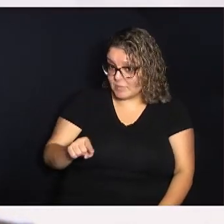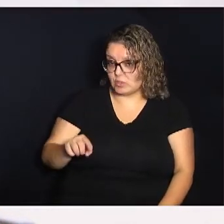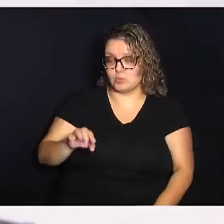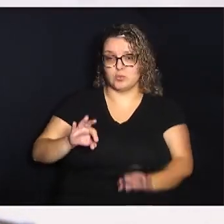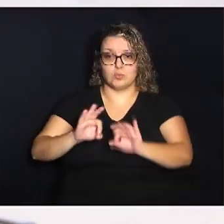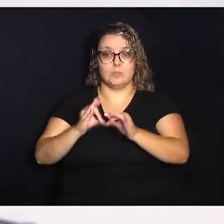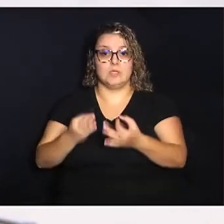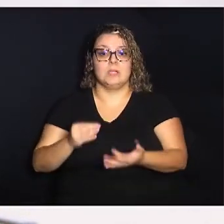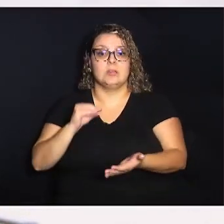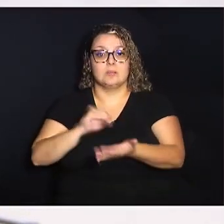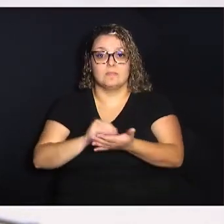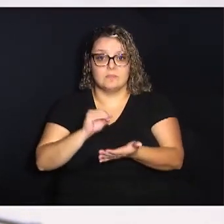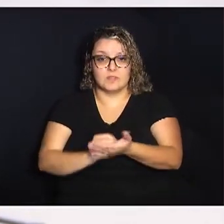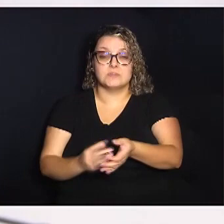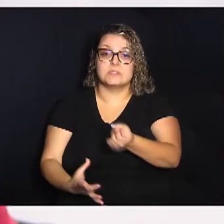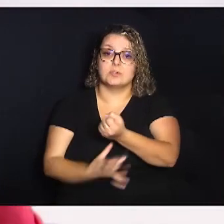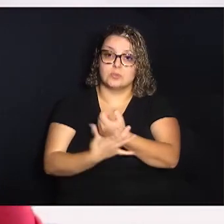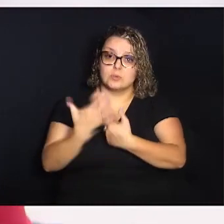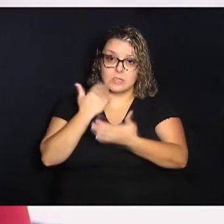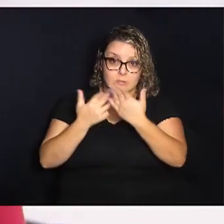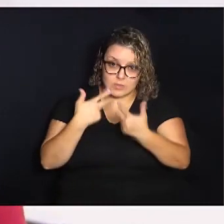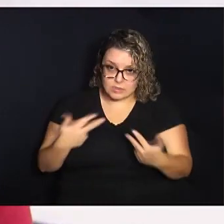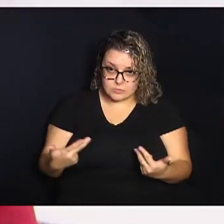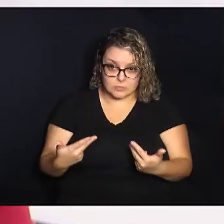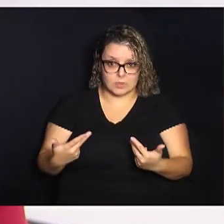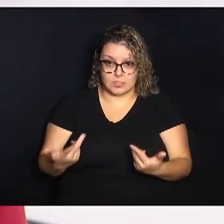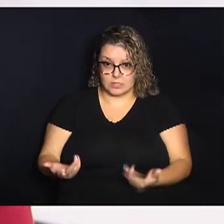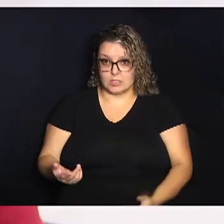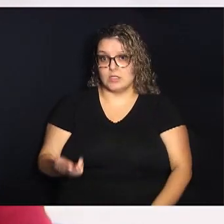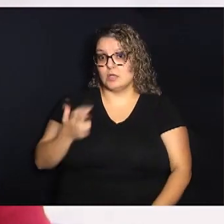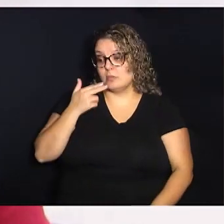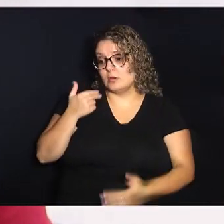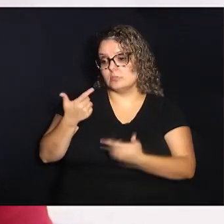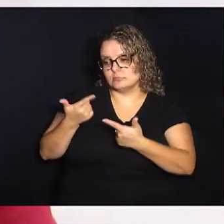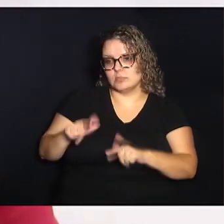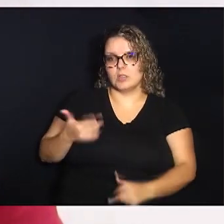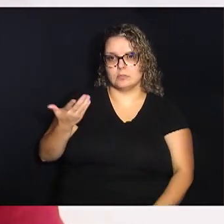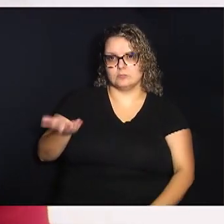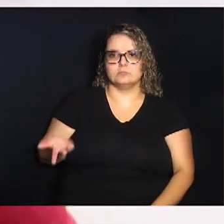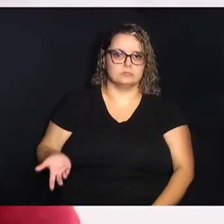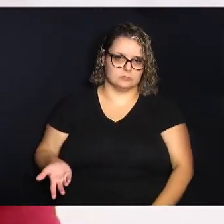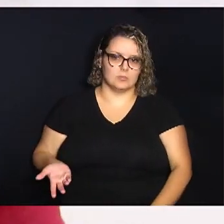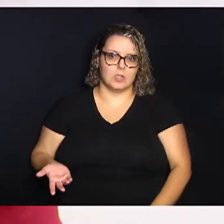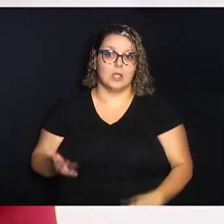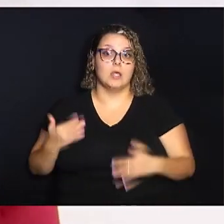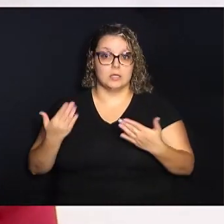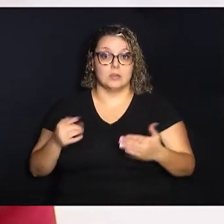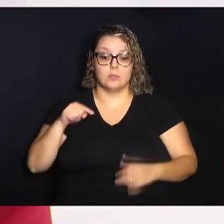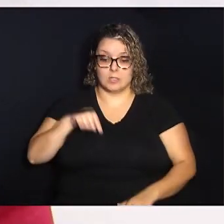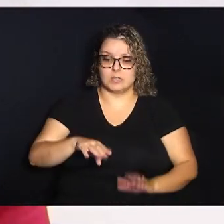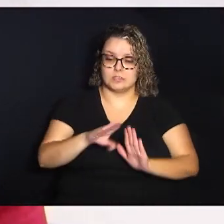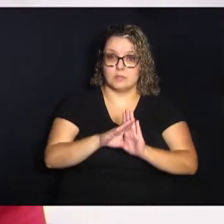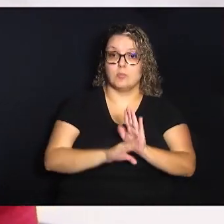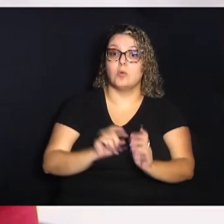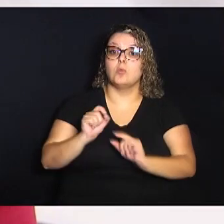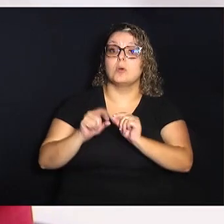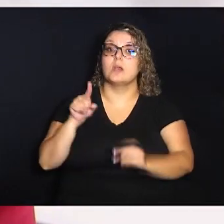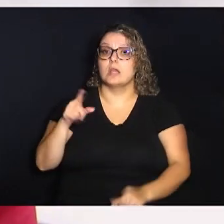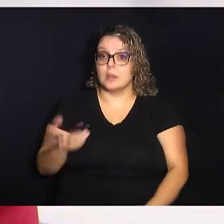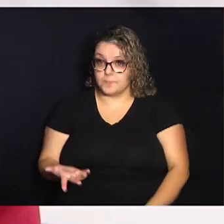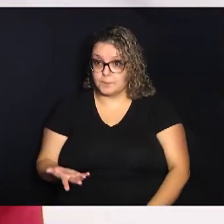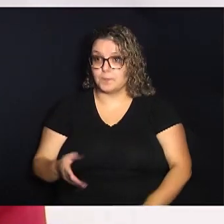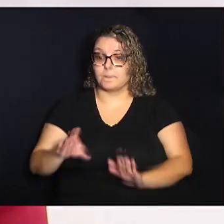de insegurança alimentar e situação de desnutrição. Então, esse programa, o que ele é? Ele é um